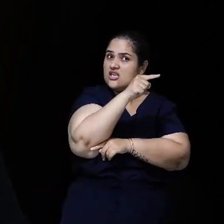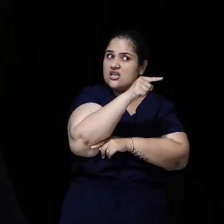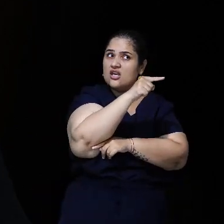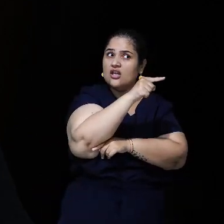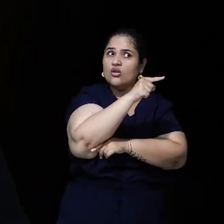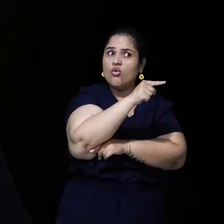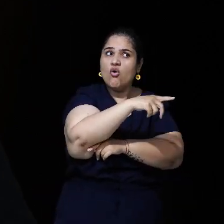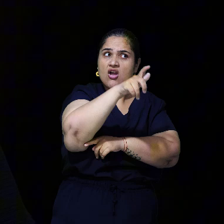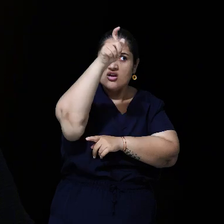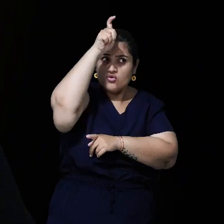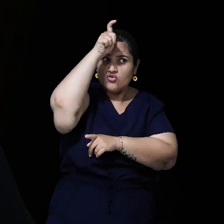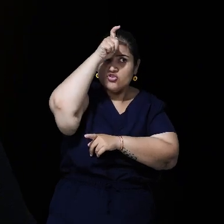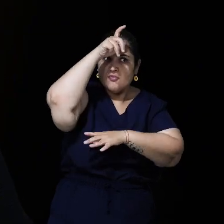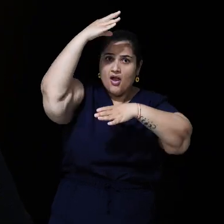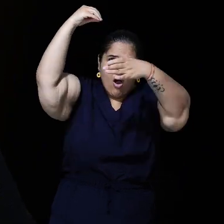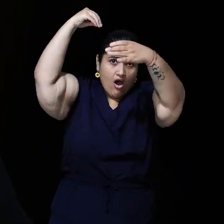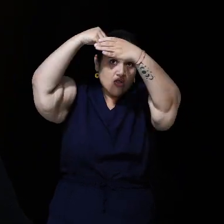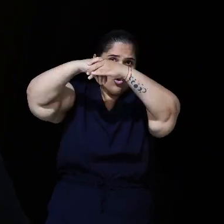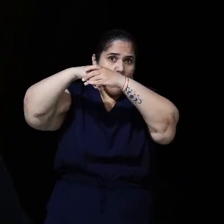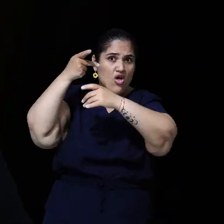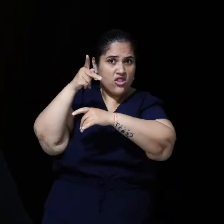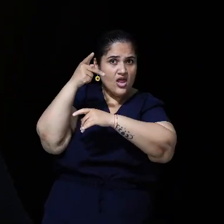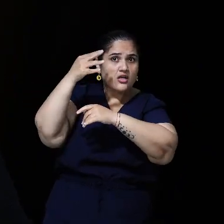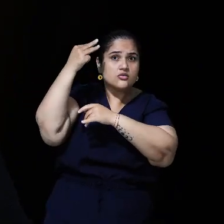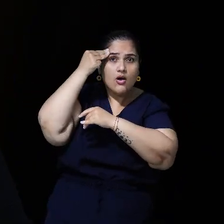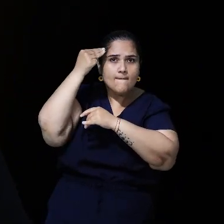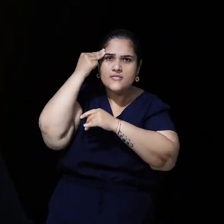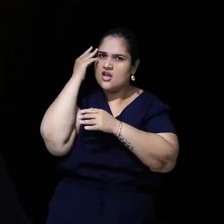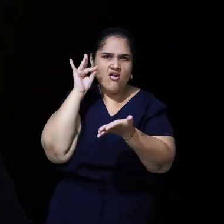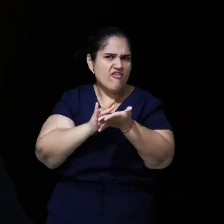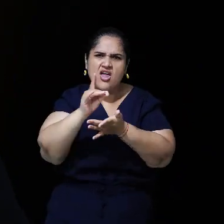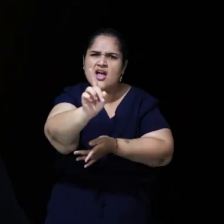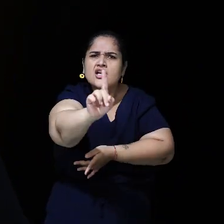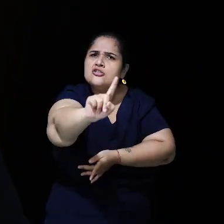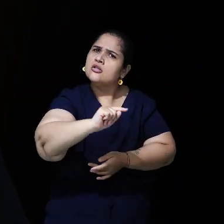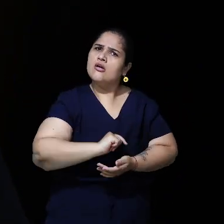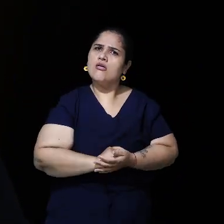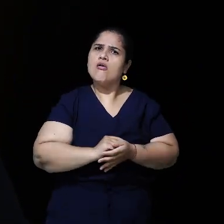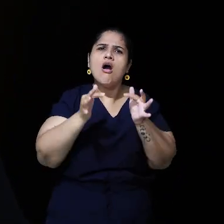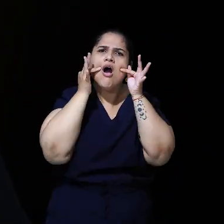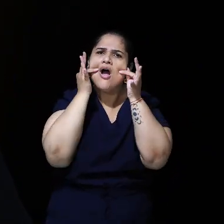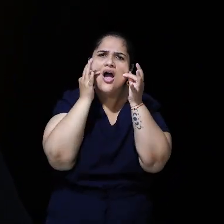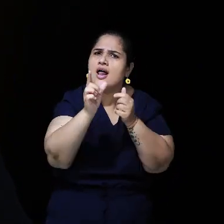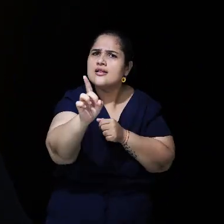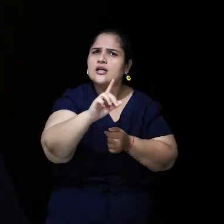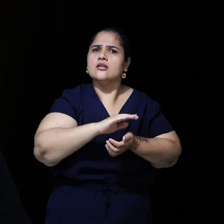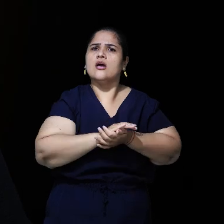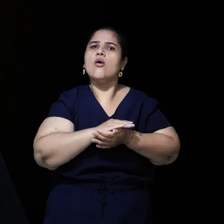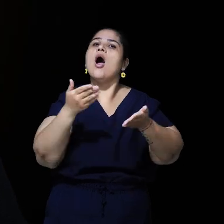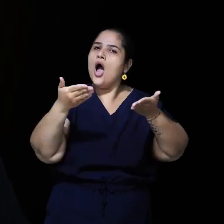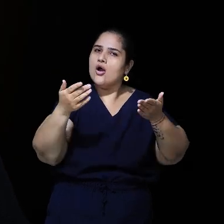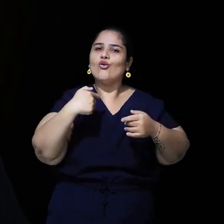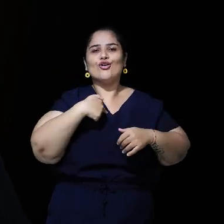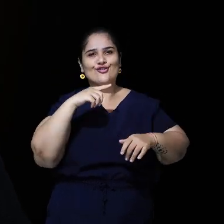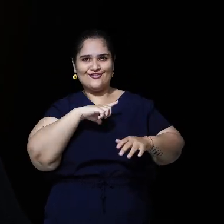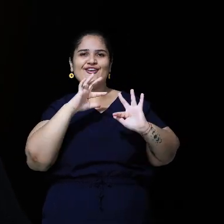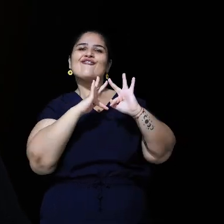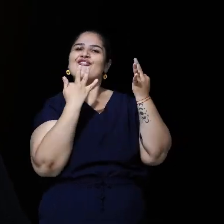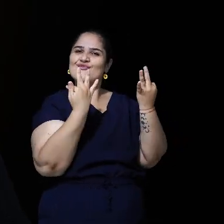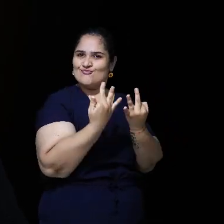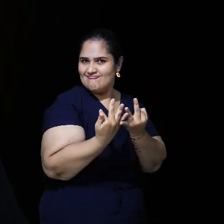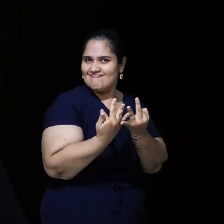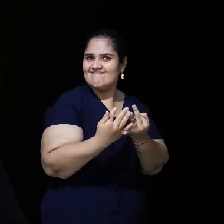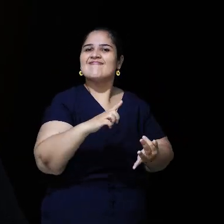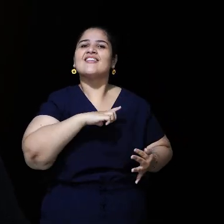mente não ia se tornar real. Né? Que, então, hoje eu tenho uma família, hoje eu tenho amigos, né? Eu tenho um trabalho, eu tenho pessoas que